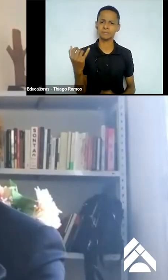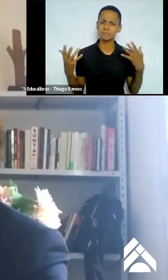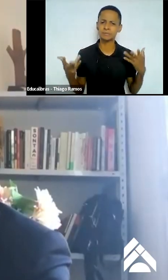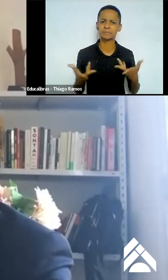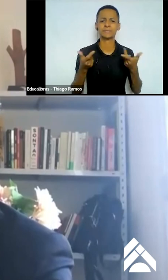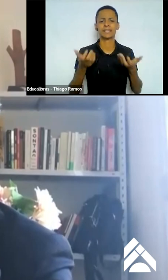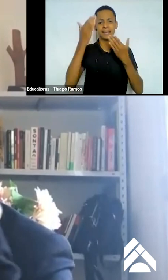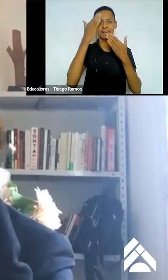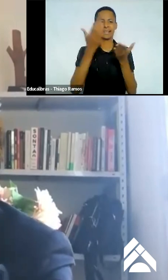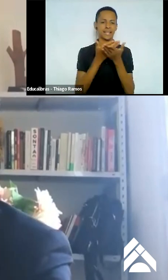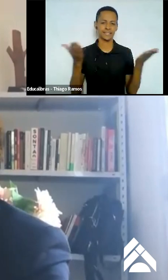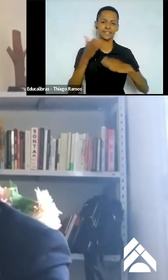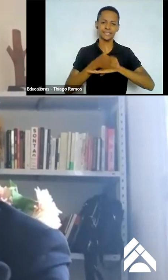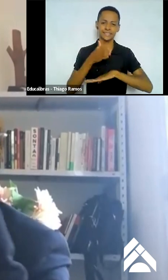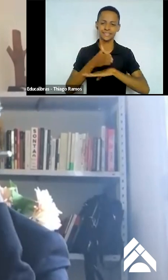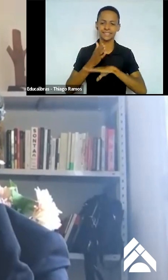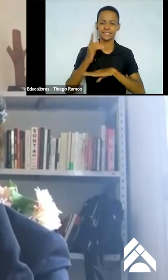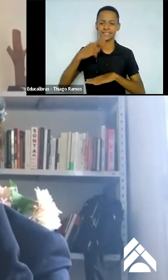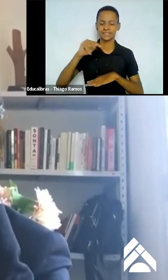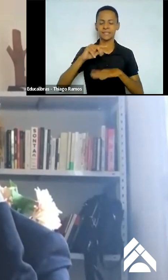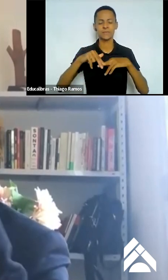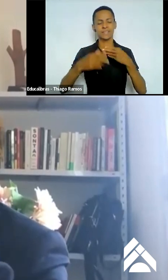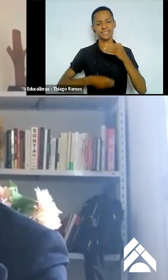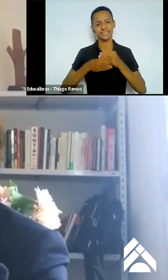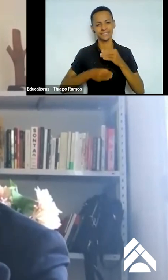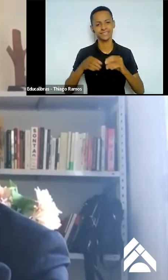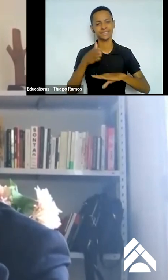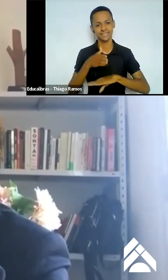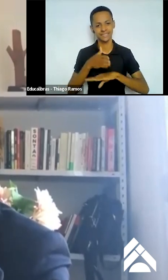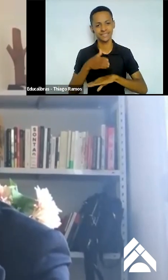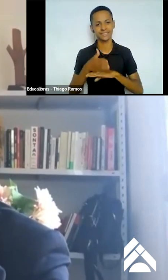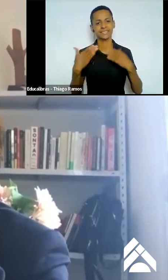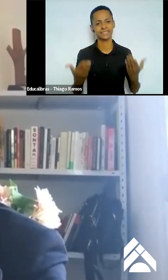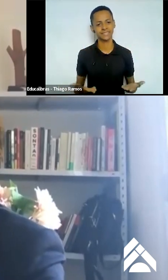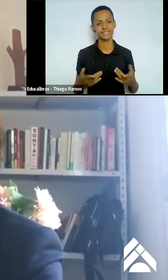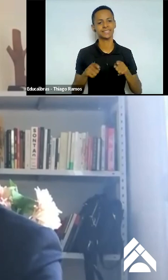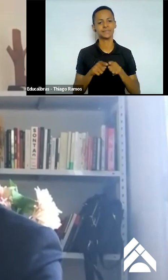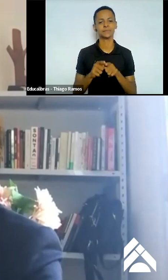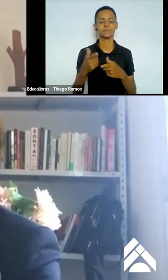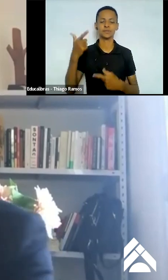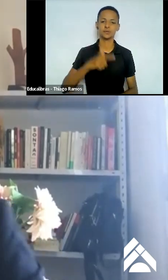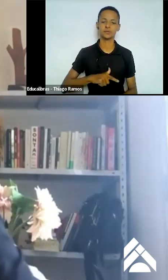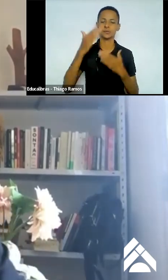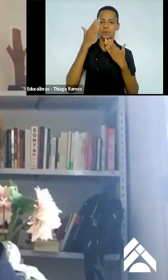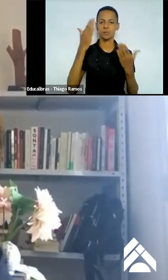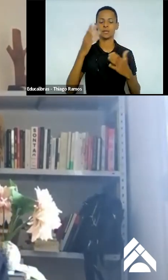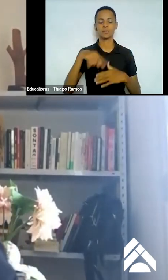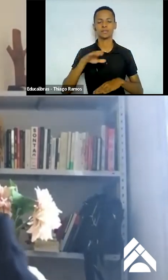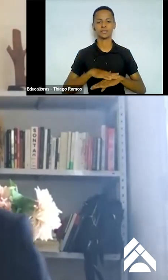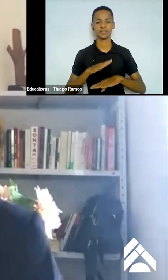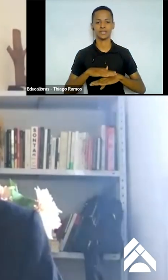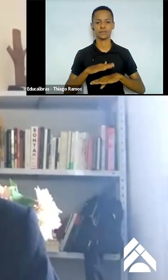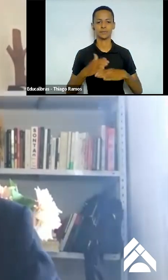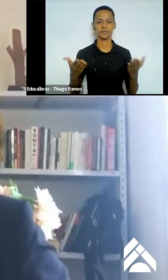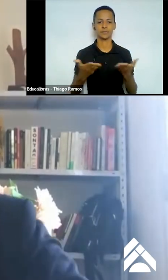gostaria de agradecer a todos vocês pela sua participação. E mais uma vez, obrigado pelo seu tempo por estar aqui com